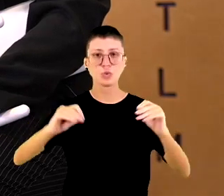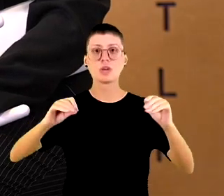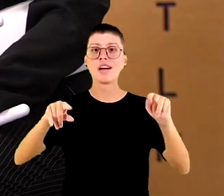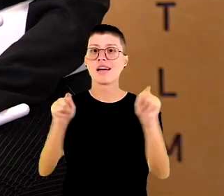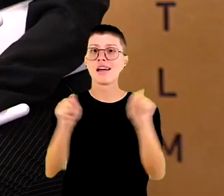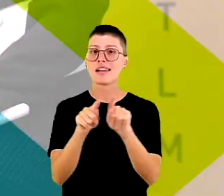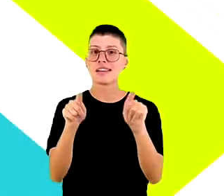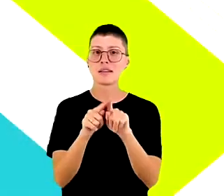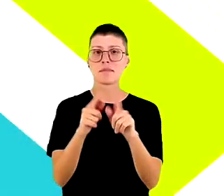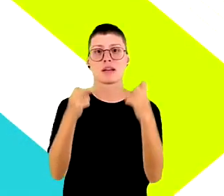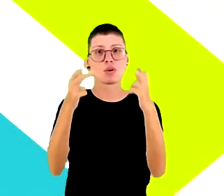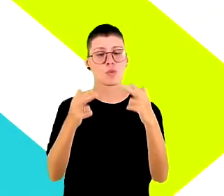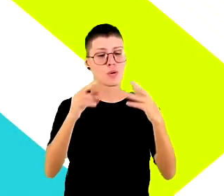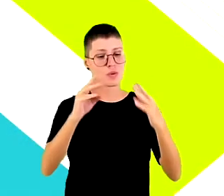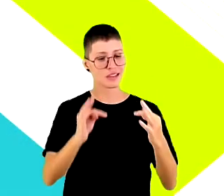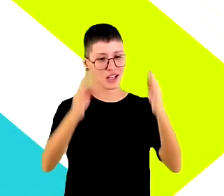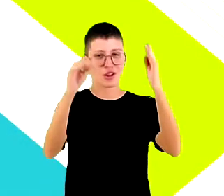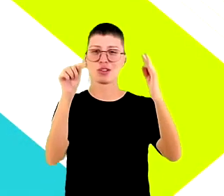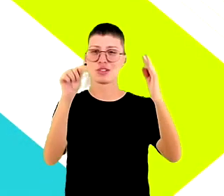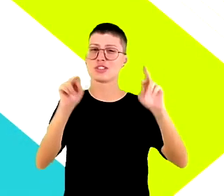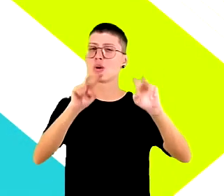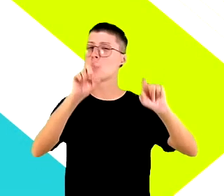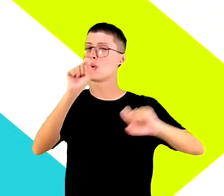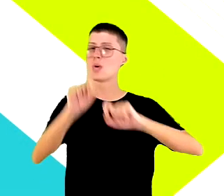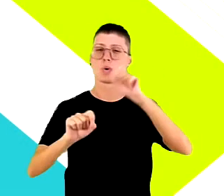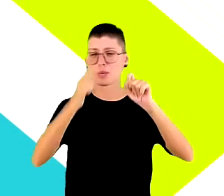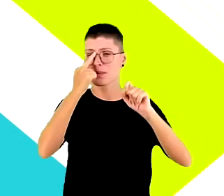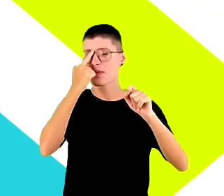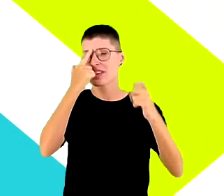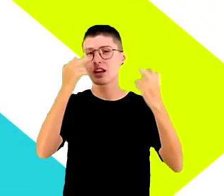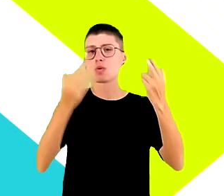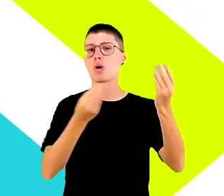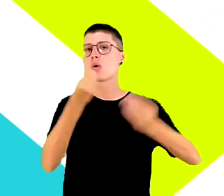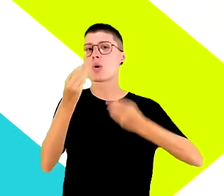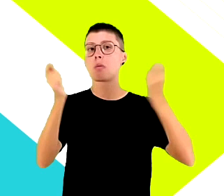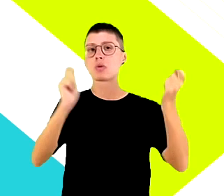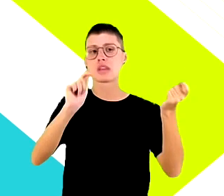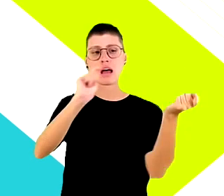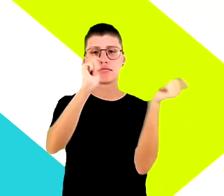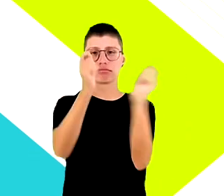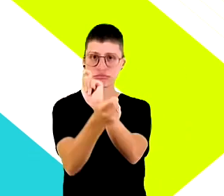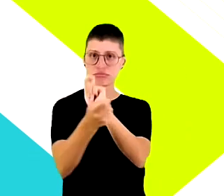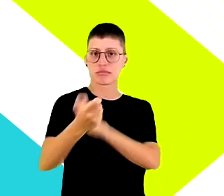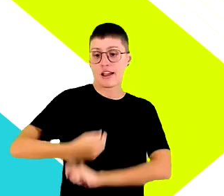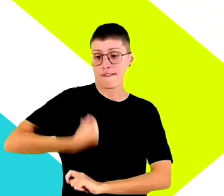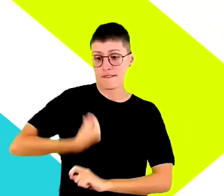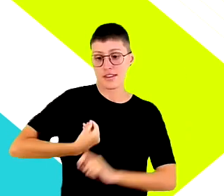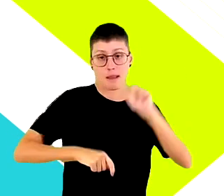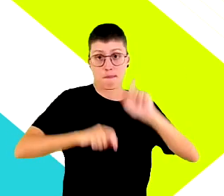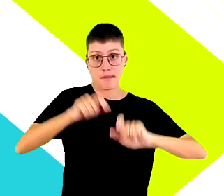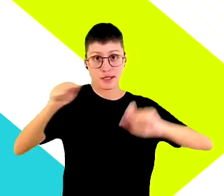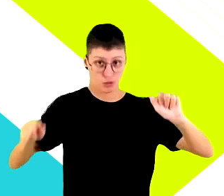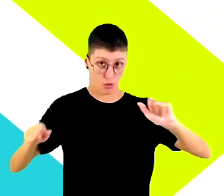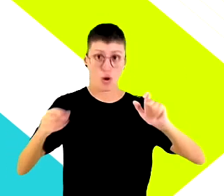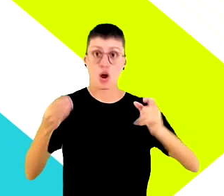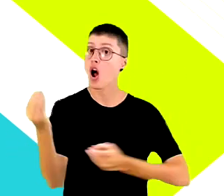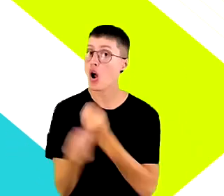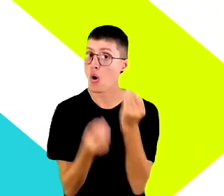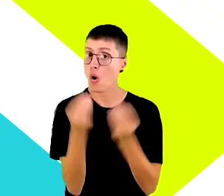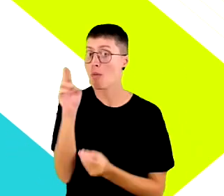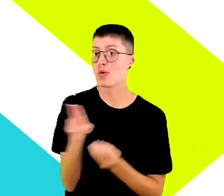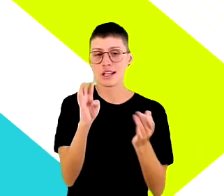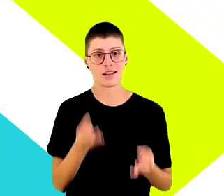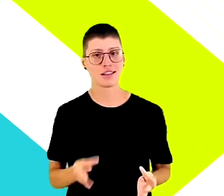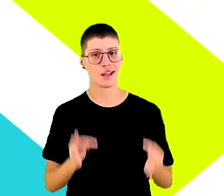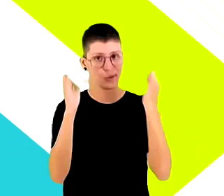Tech for Good, a gente olha como que a gente pode transformar a vida de pessoas através de tecnologia. E